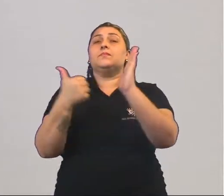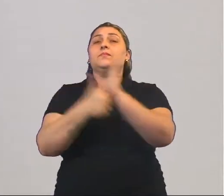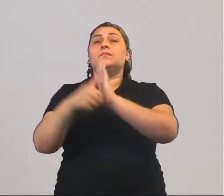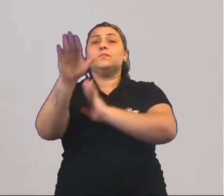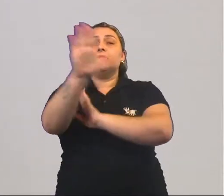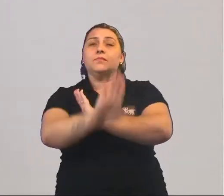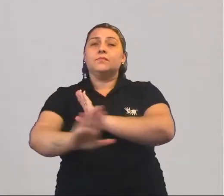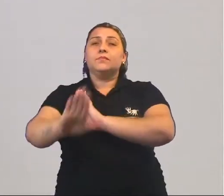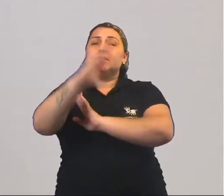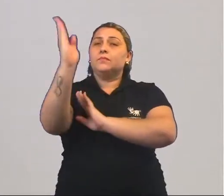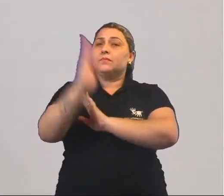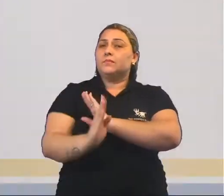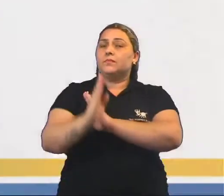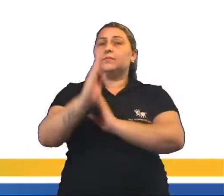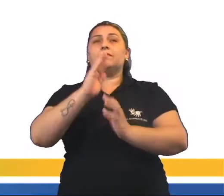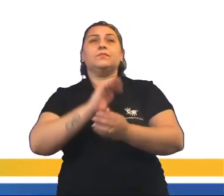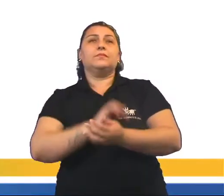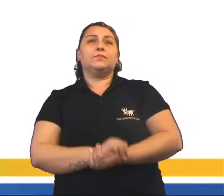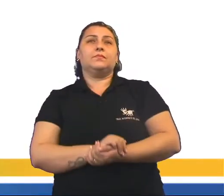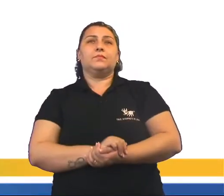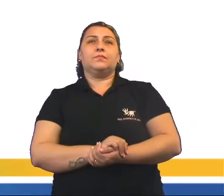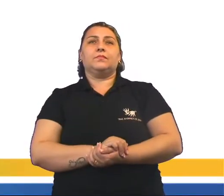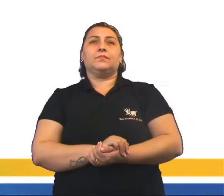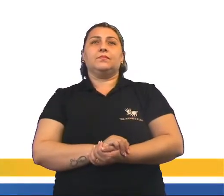brasileira. Vamos lá?